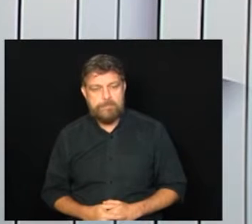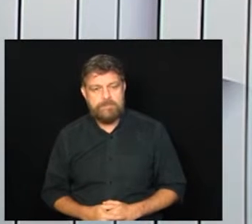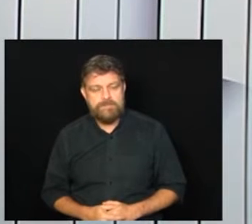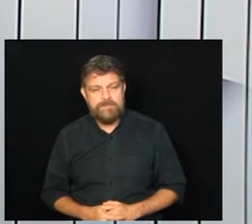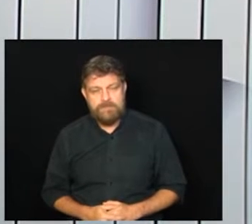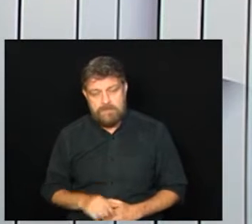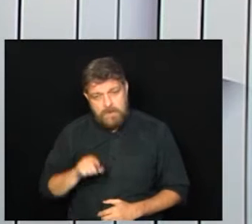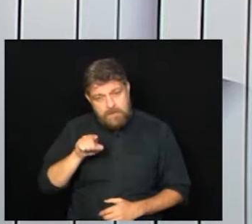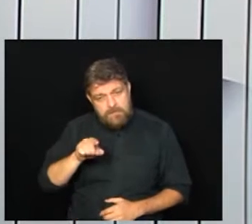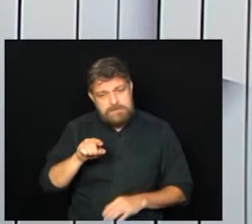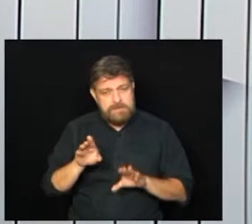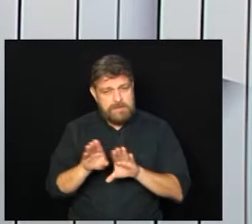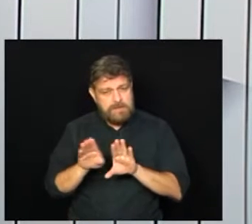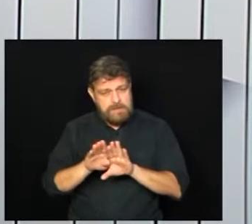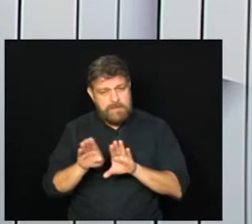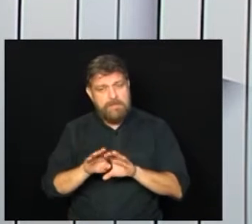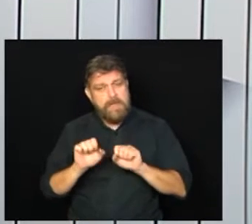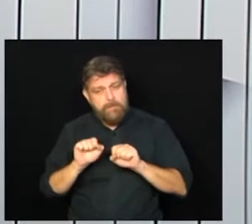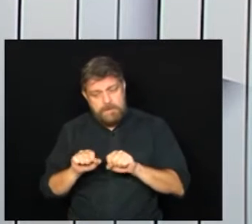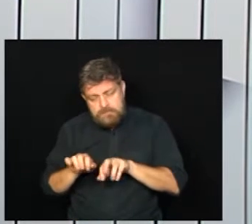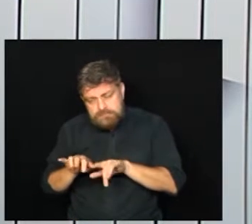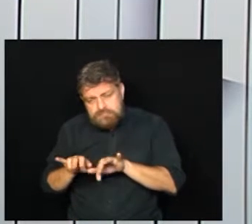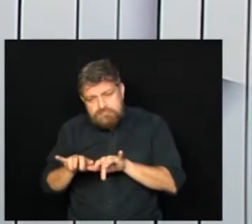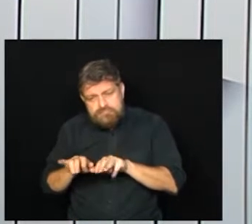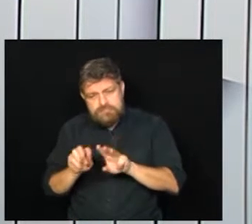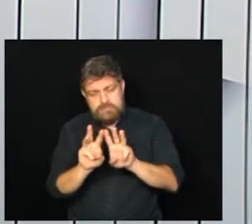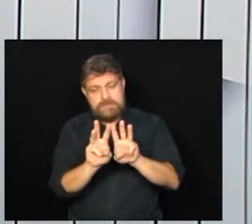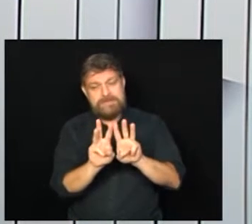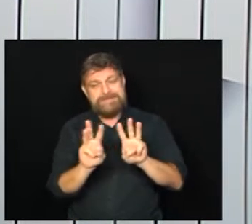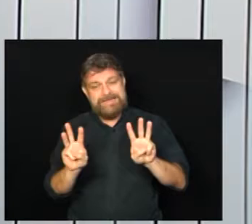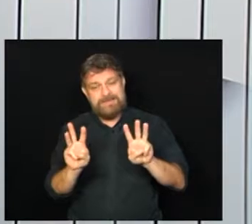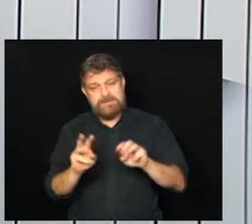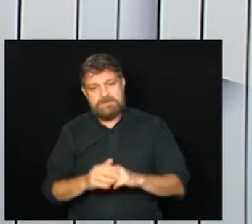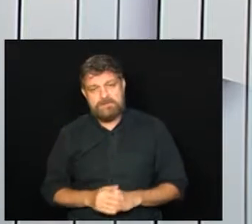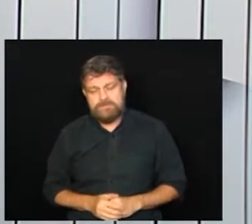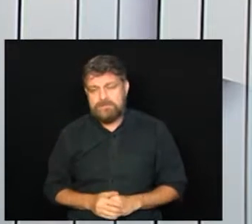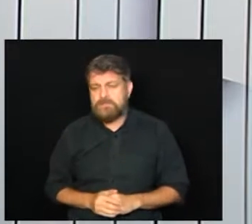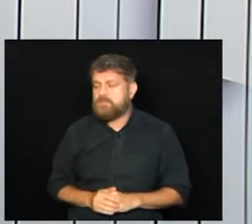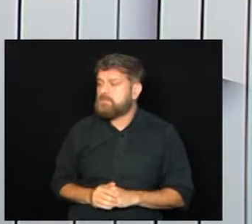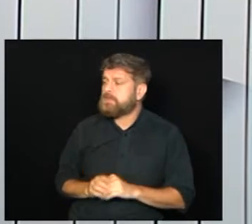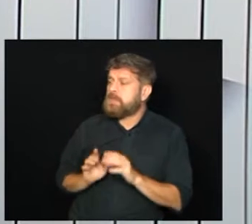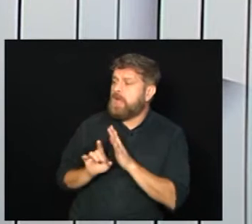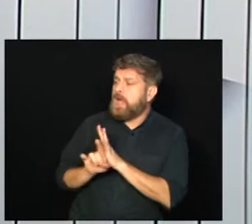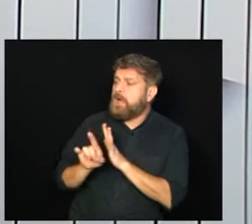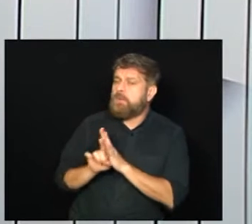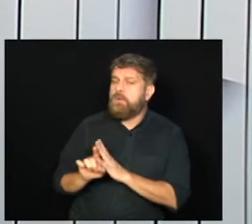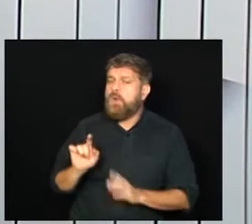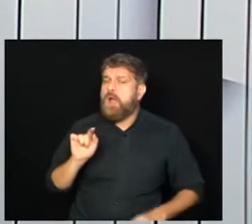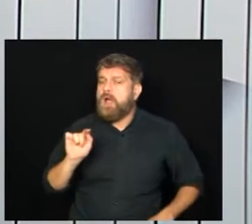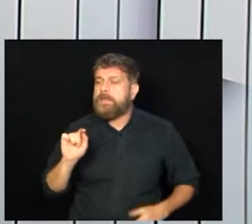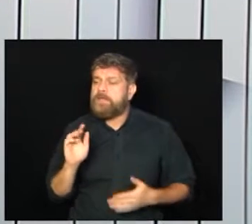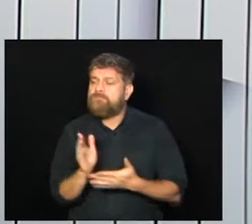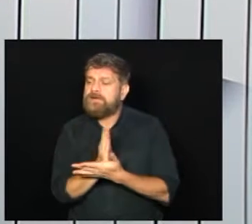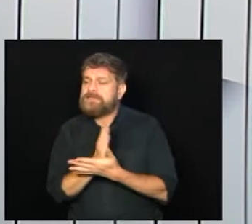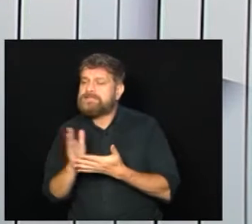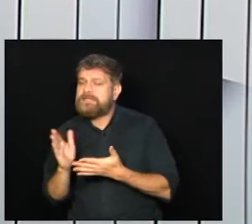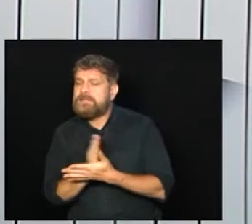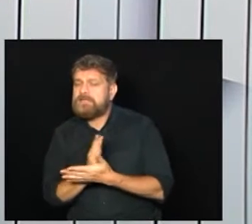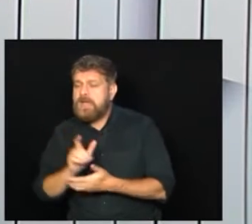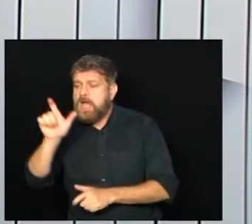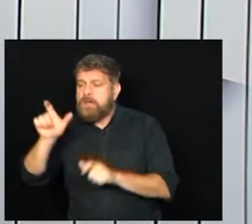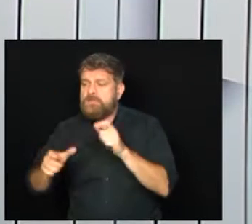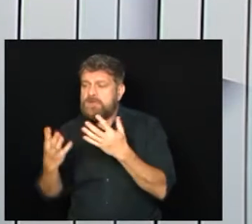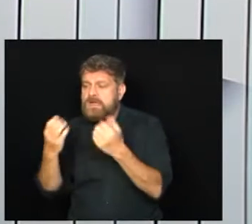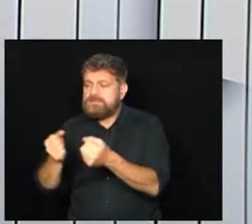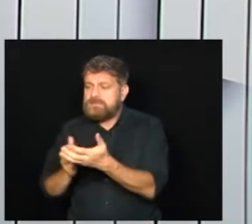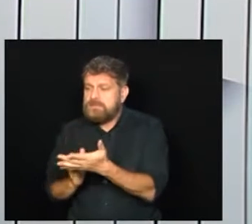bolsadopovo.sp.gov.br. Você também aí de casa pode acessar este site. Camila, quem fará essa seleção dos aprovados aqui